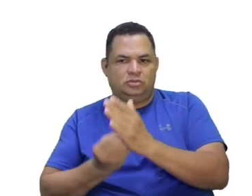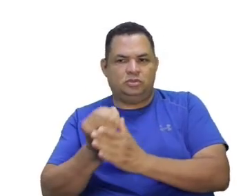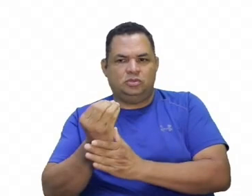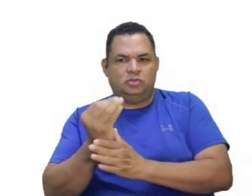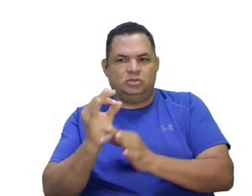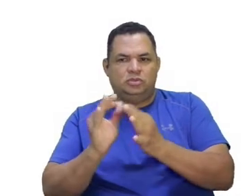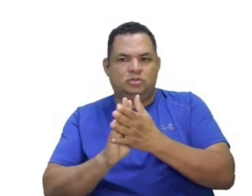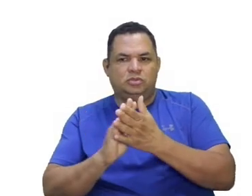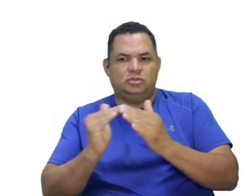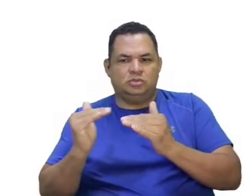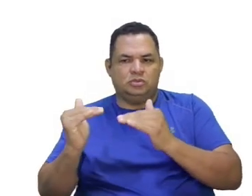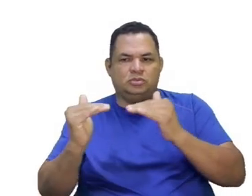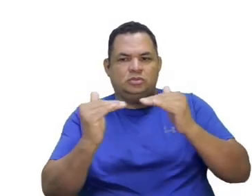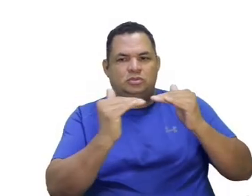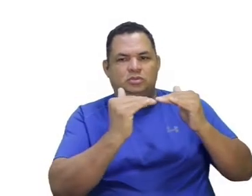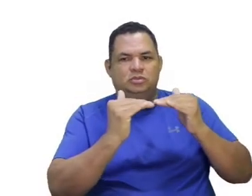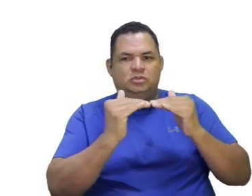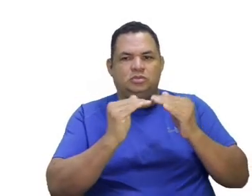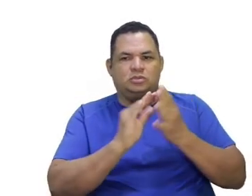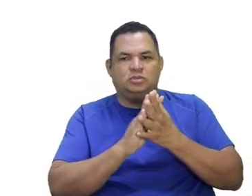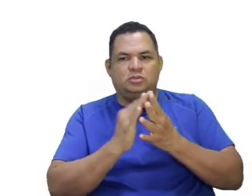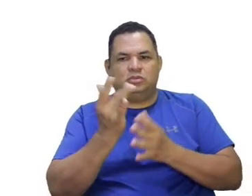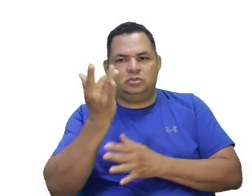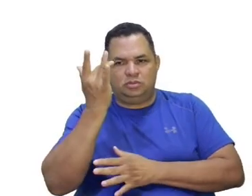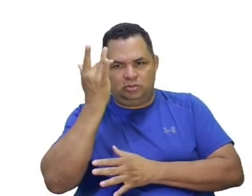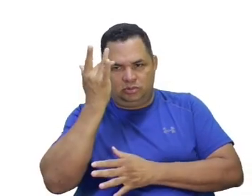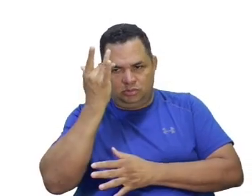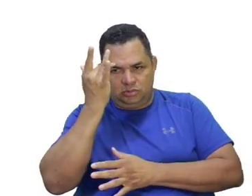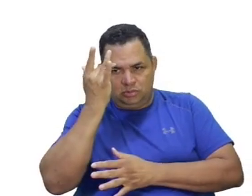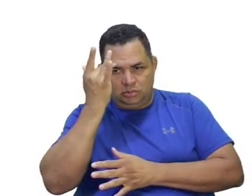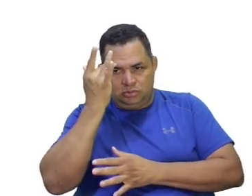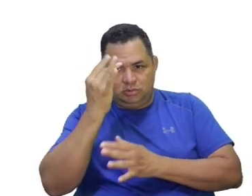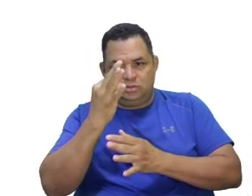óxidos estáveis com fórmulas